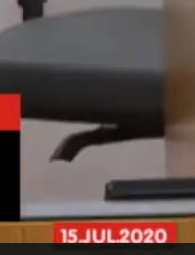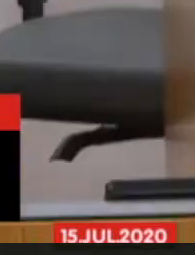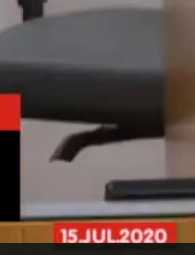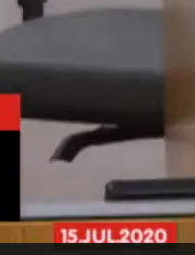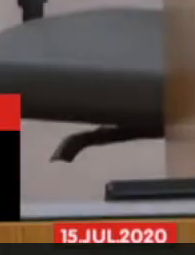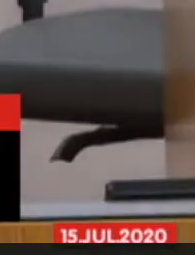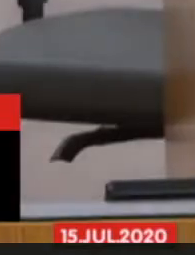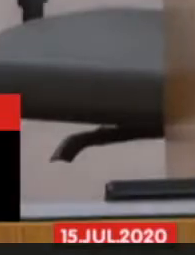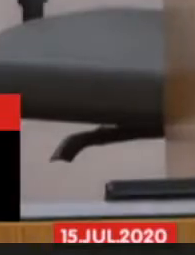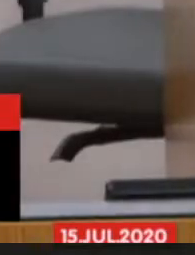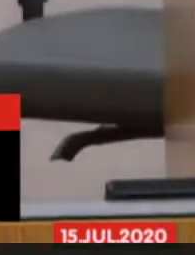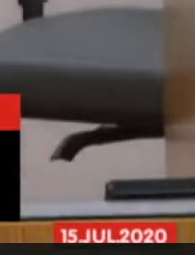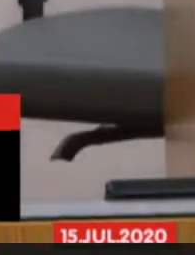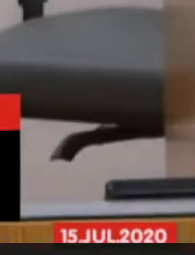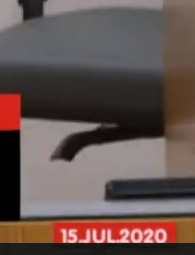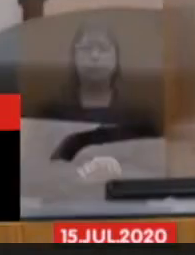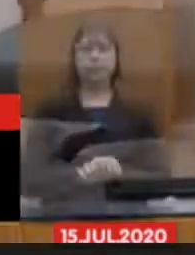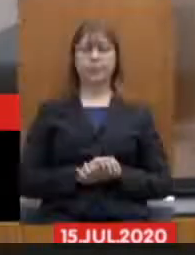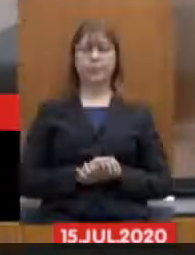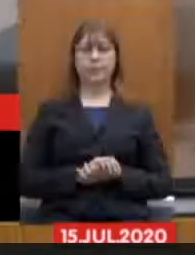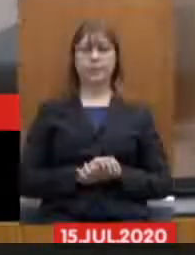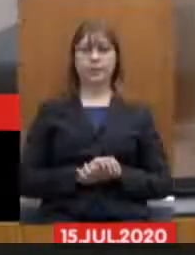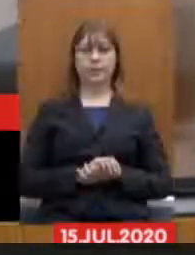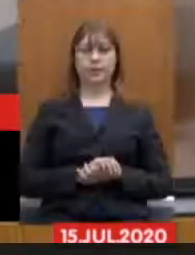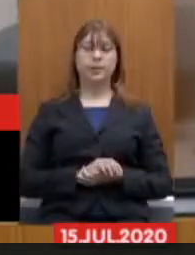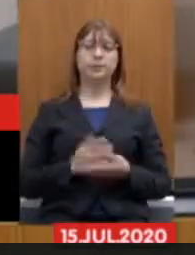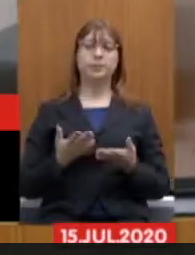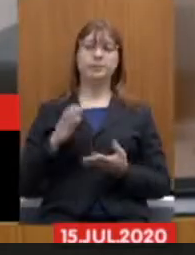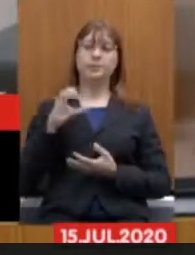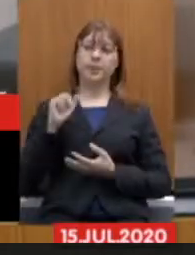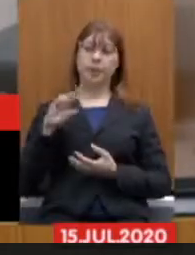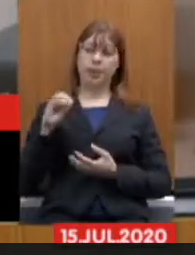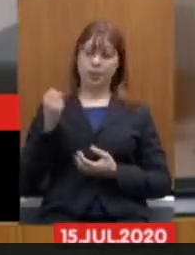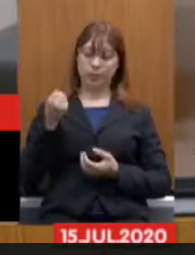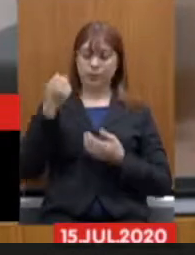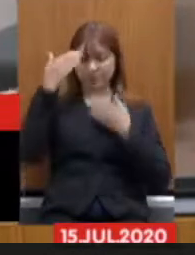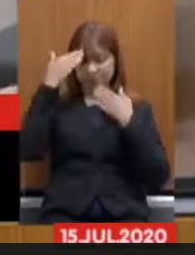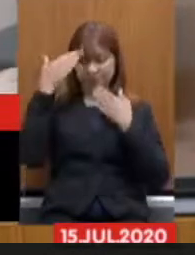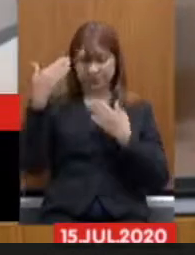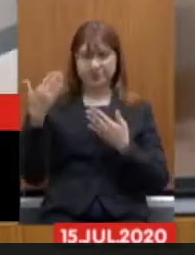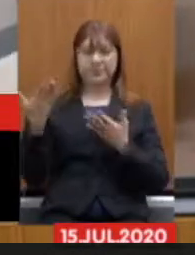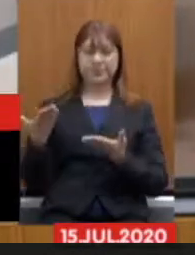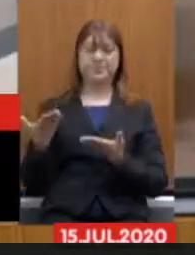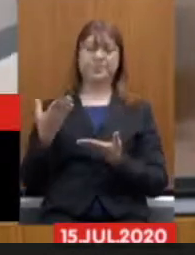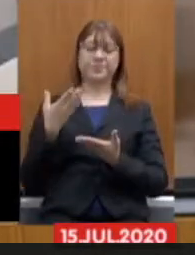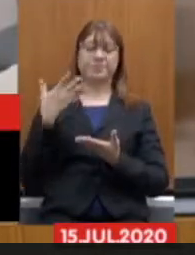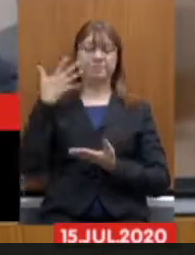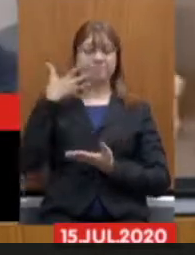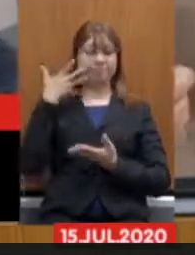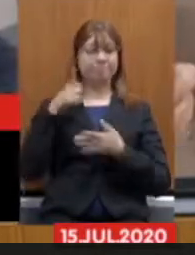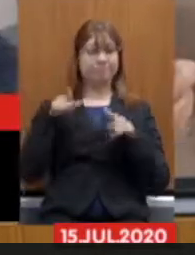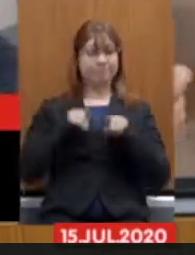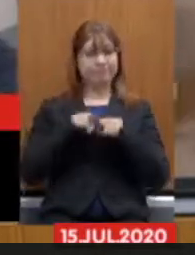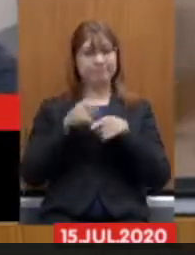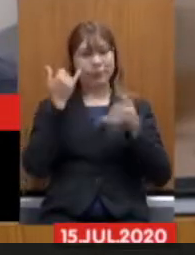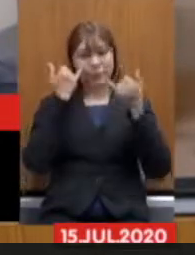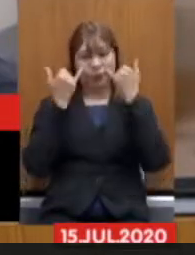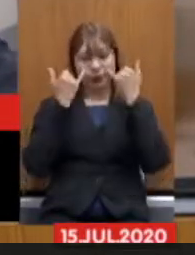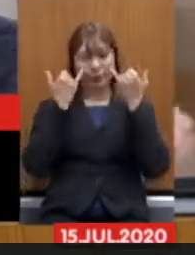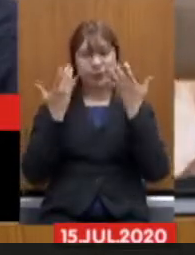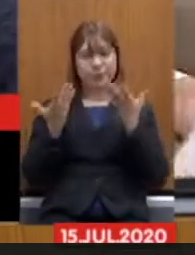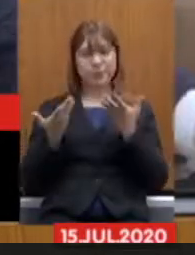empresas de assessoramento pesquisas perícias informações e com gêneros de minas gerais obrigado pelas informações e pela